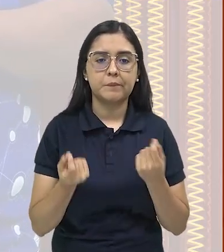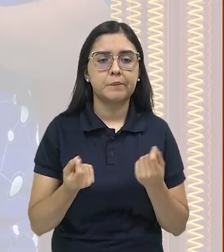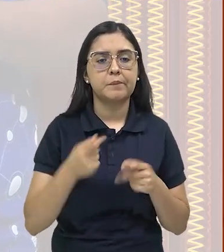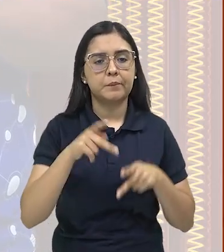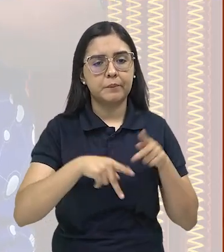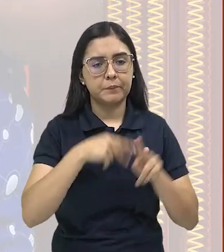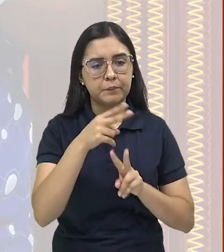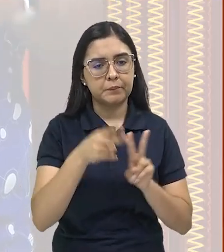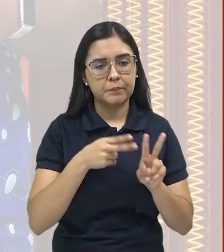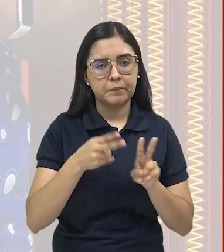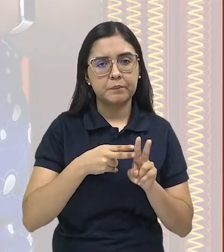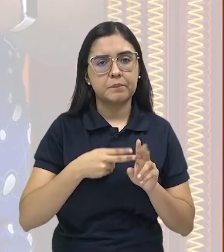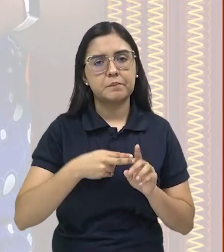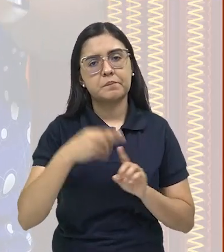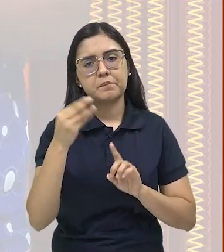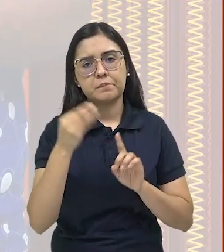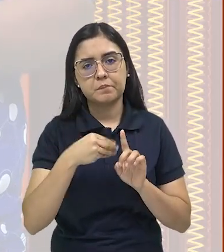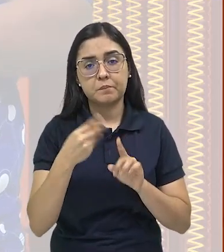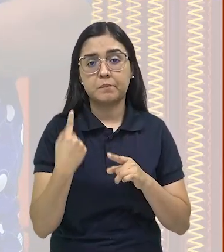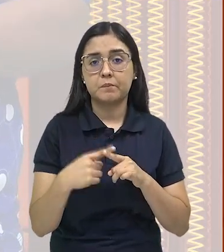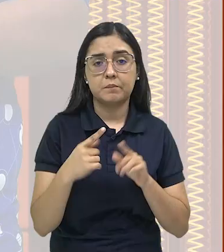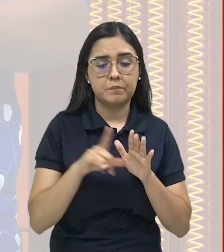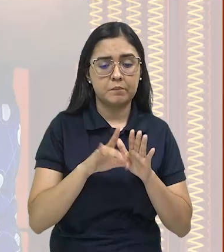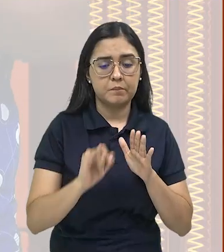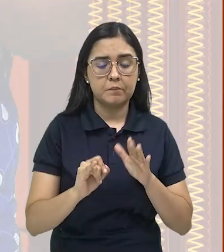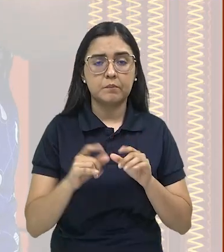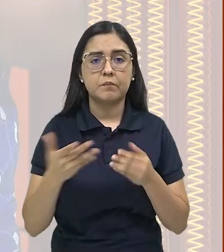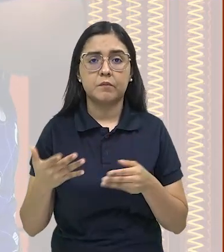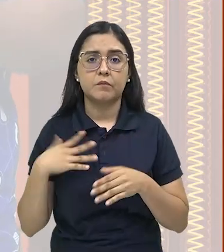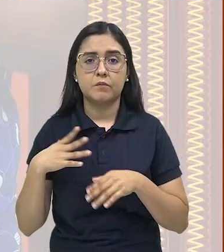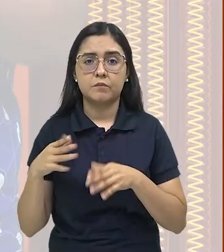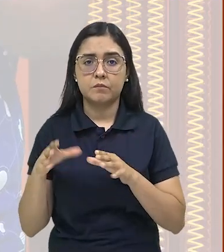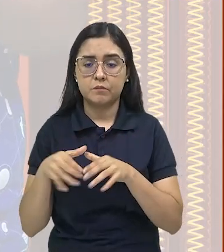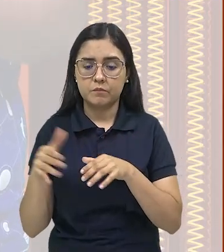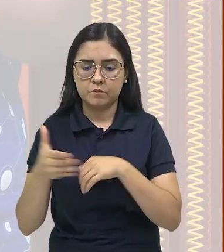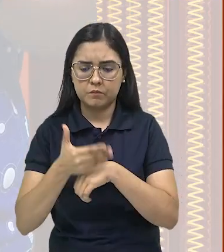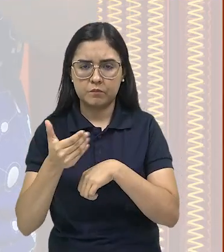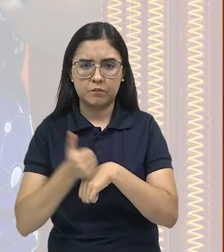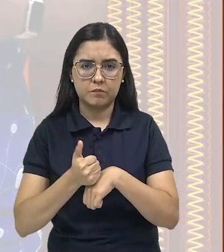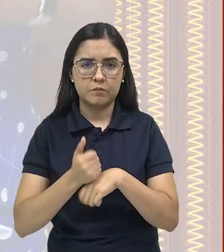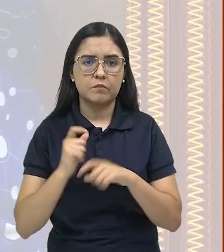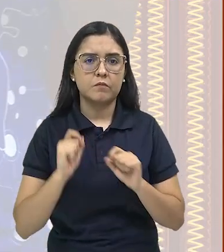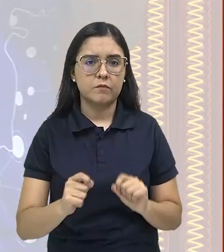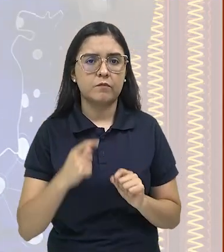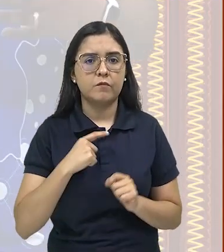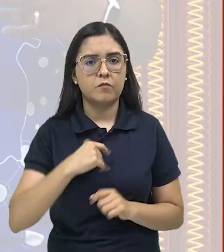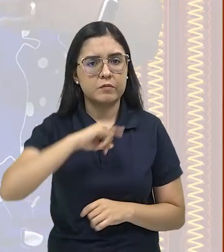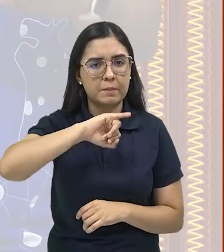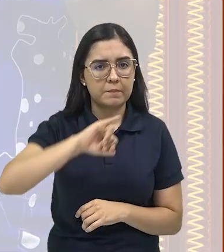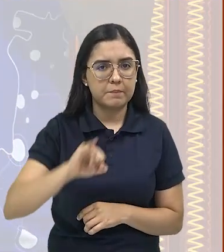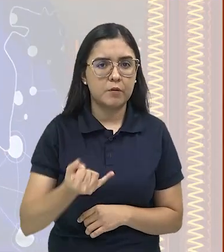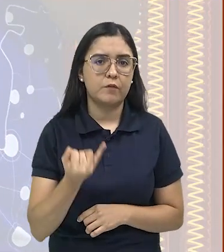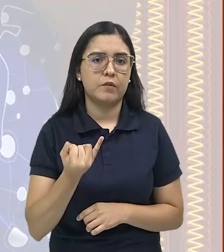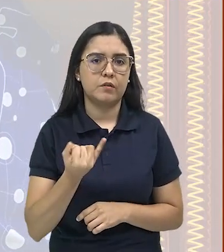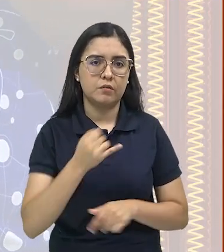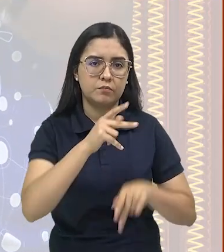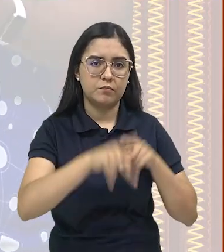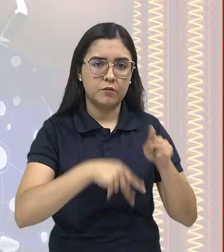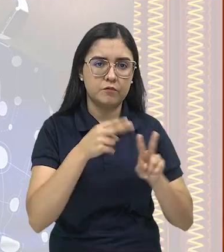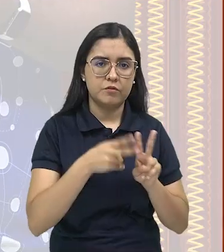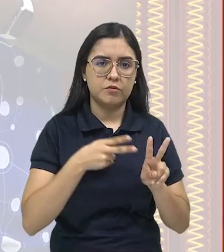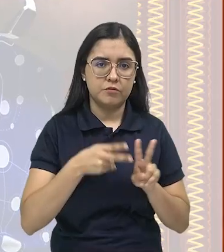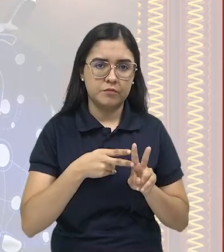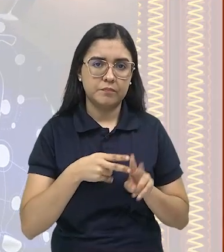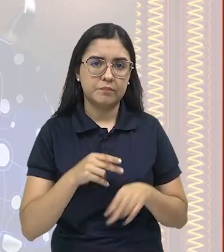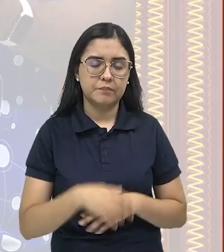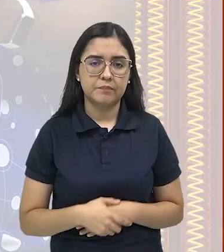indígenas, porque já que não tem lei, então os colonos se sentem à vontade para usar e abusar dessa mão de obra da forma que